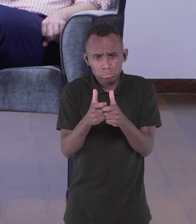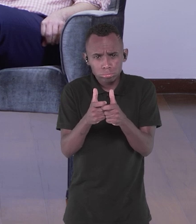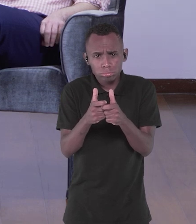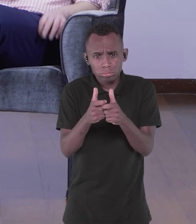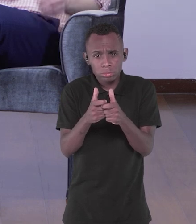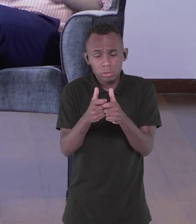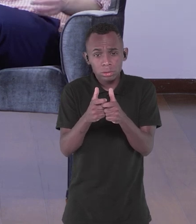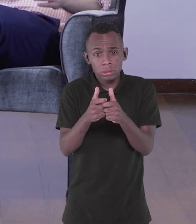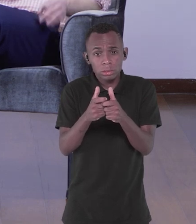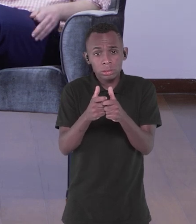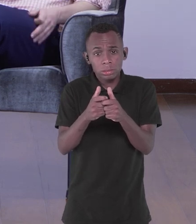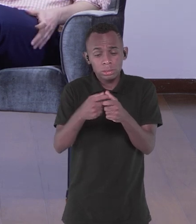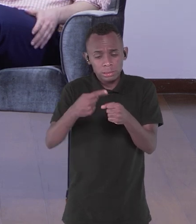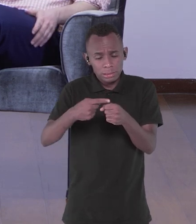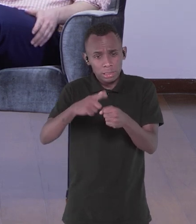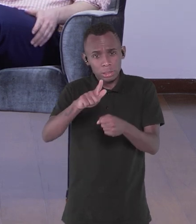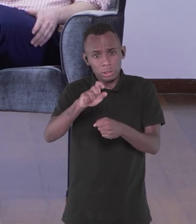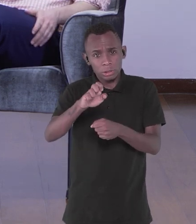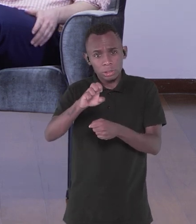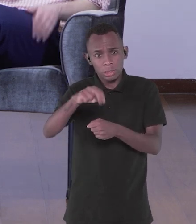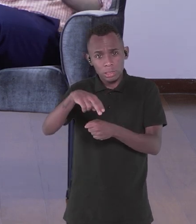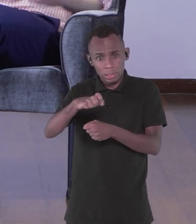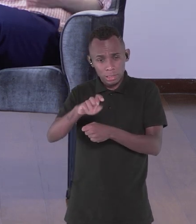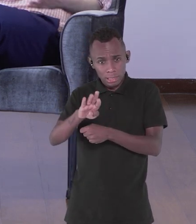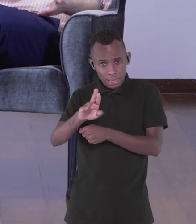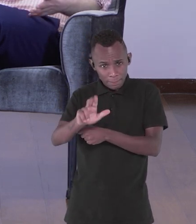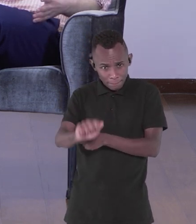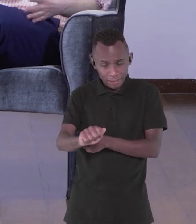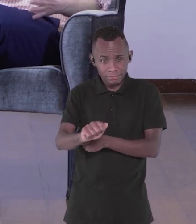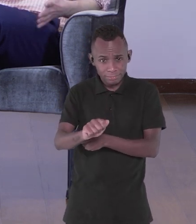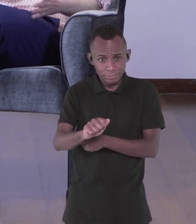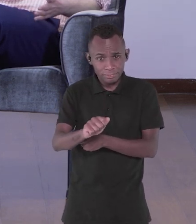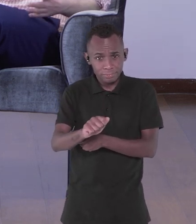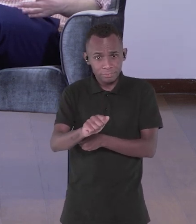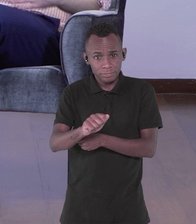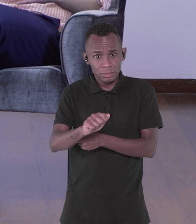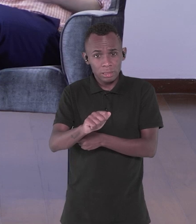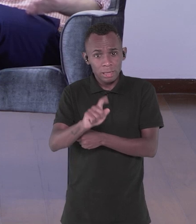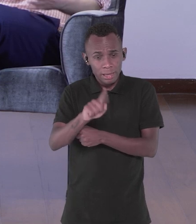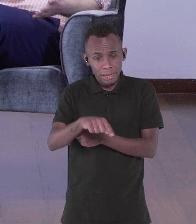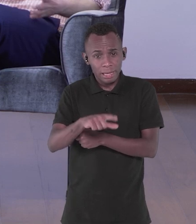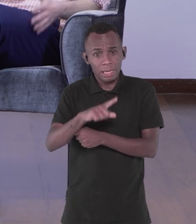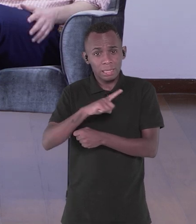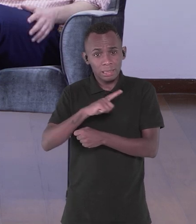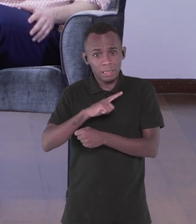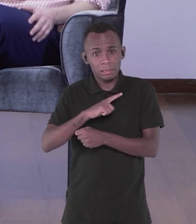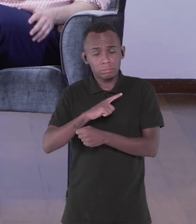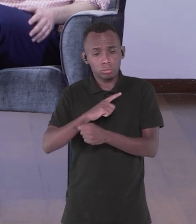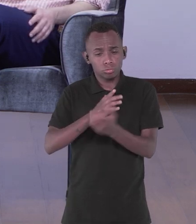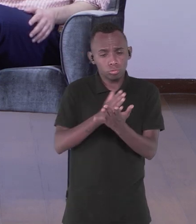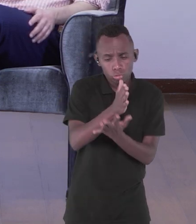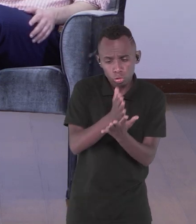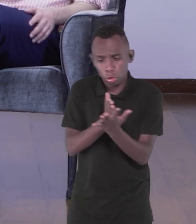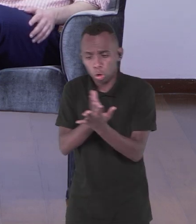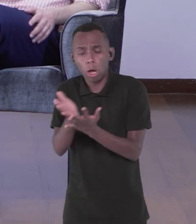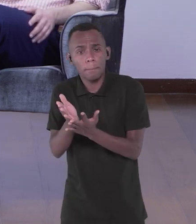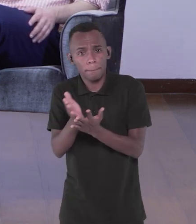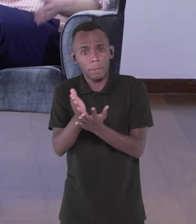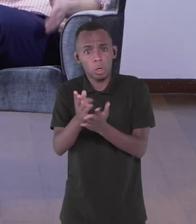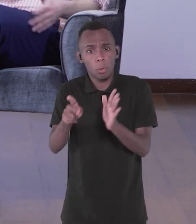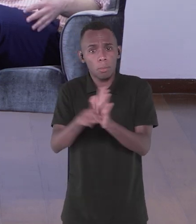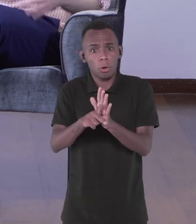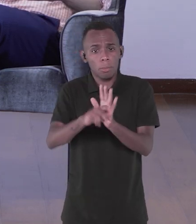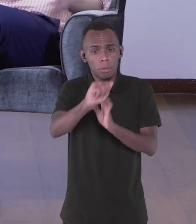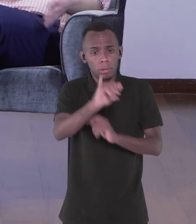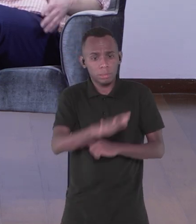cidade que, apesar do tamanho muito pequeno, ela é o centro do multilateralismo, é o centro da diplomacia internacional. Ela é